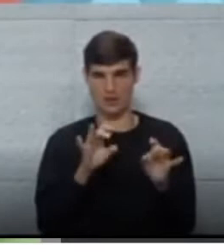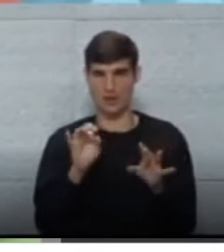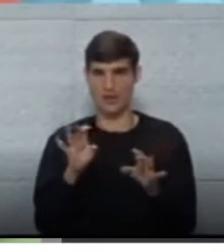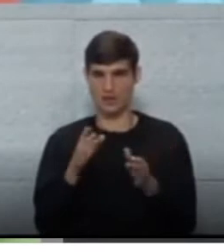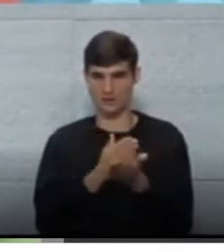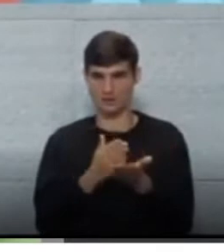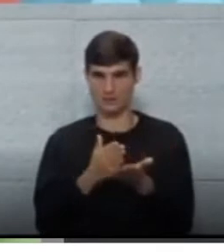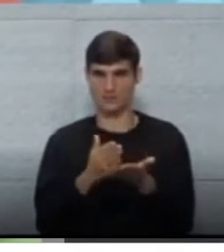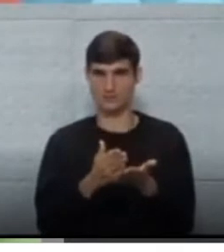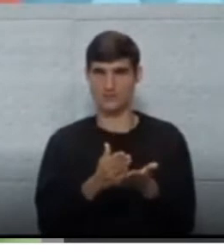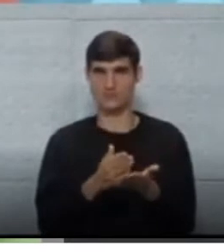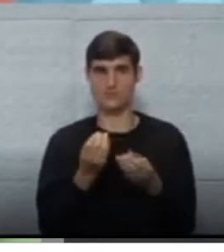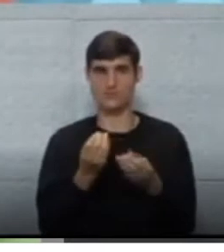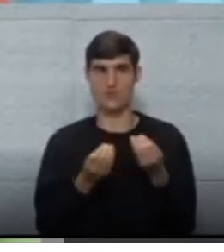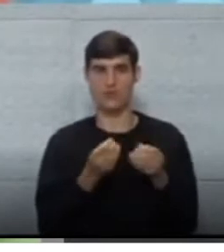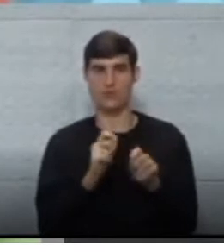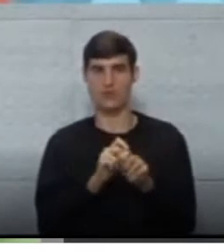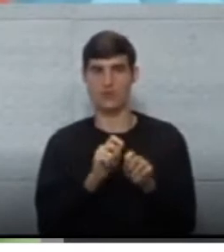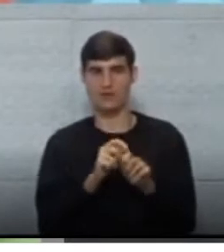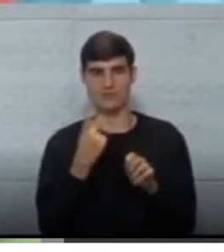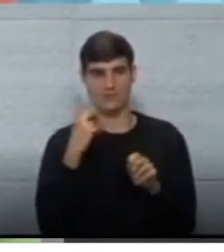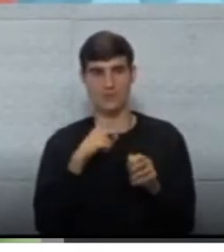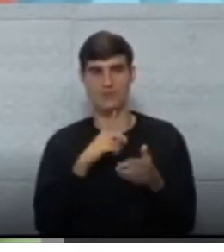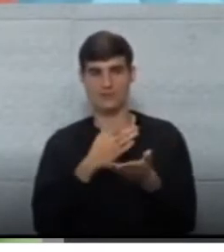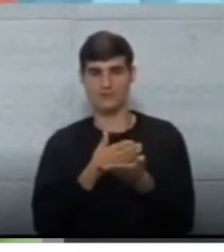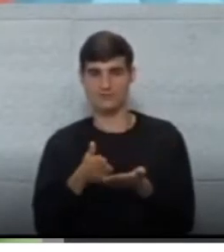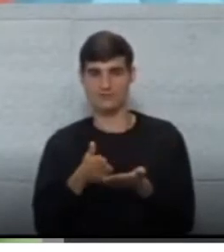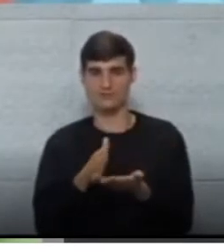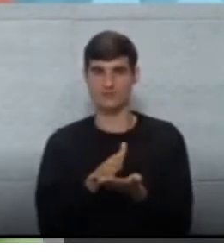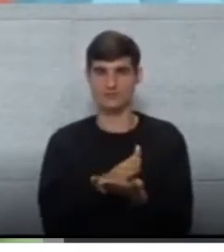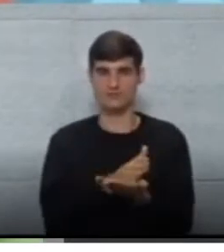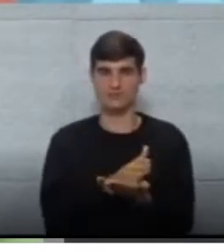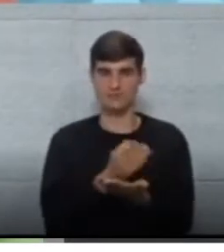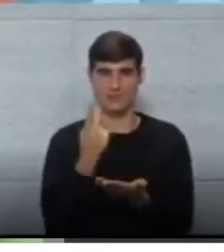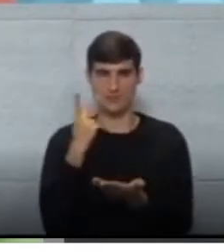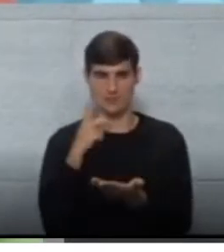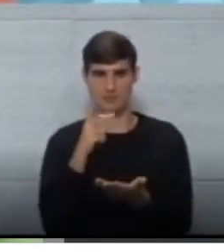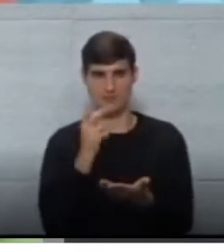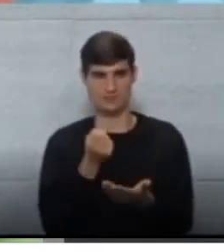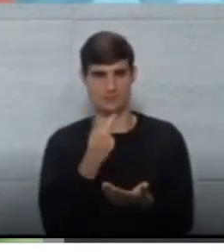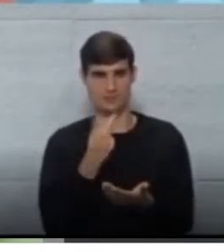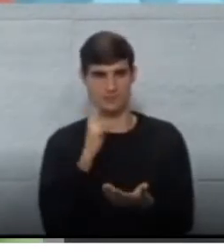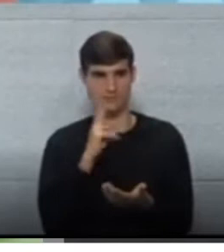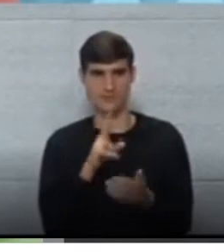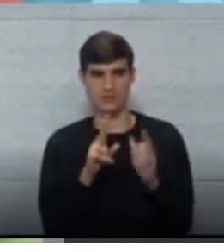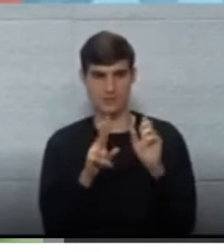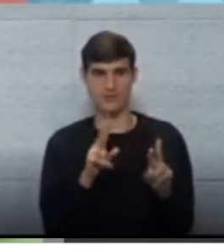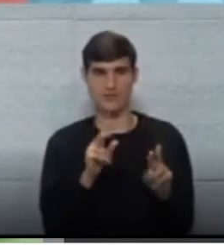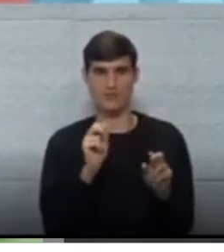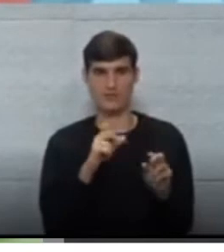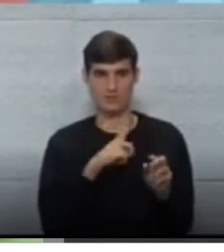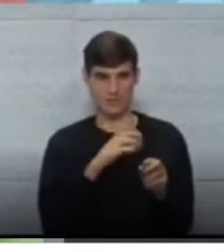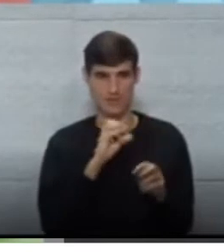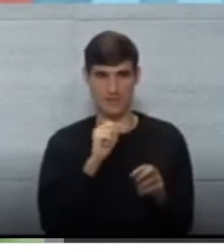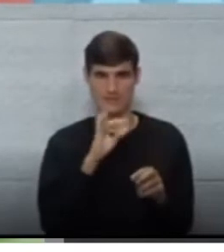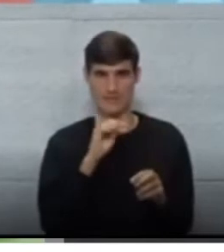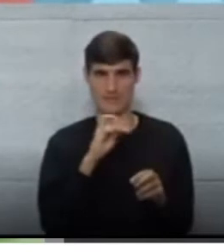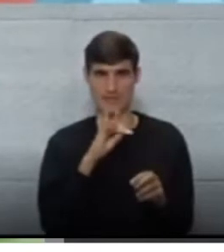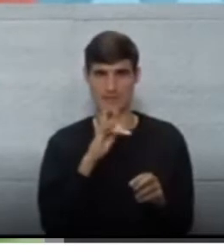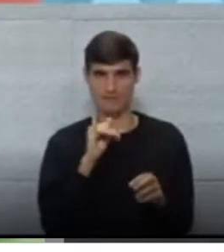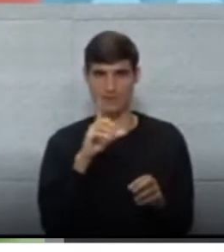dessas etapas, o procedimento do jeito que está sendo feito, para ter essa separação. Para fazer a identificação do estafilococcus, é claro que a gente não vai seguir só